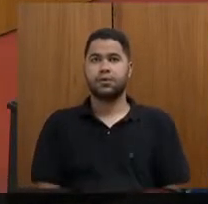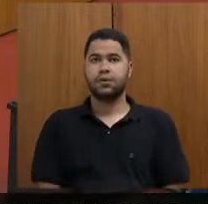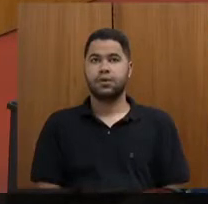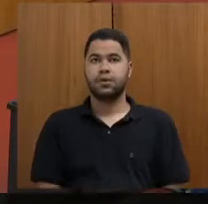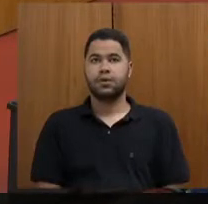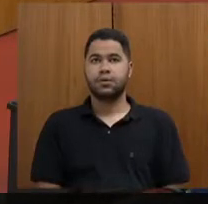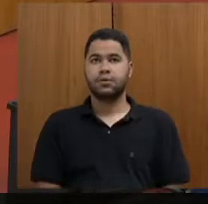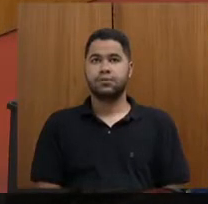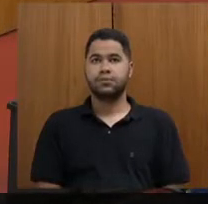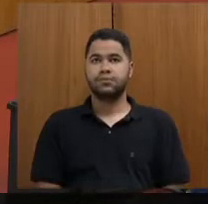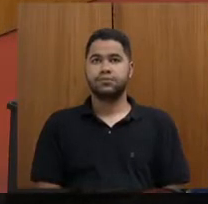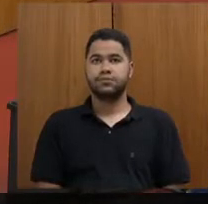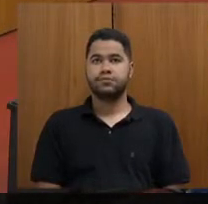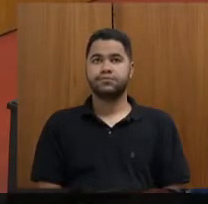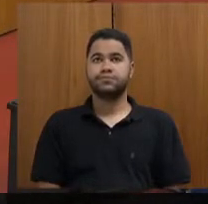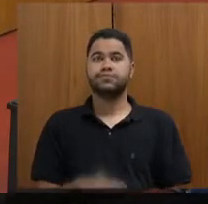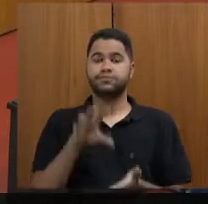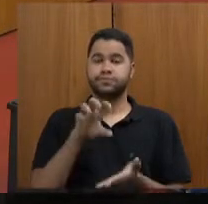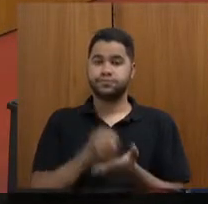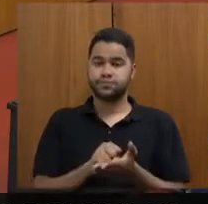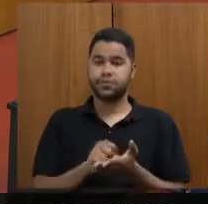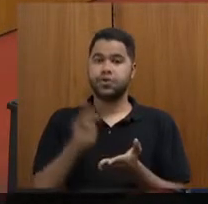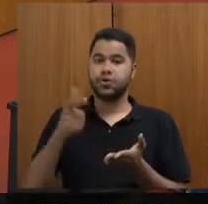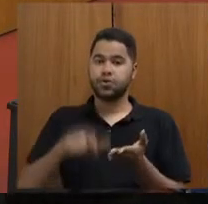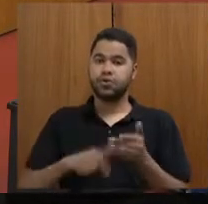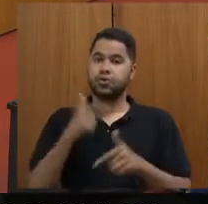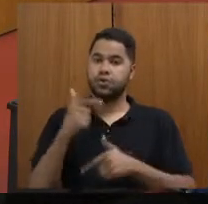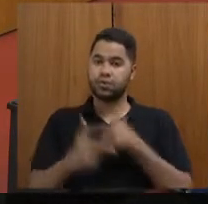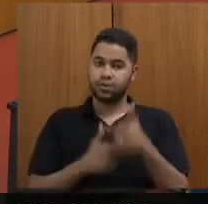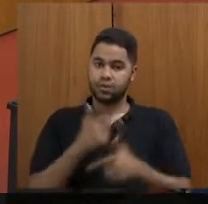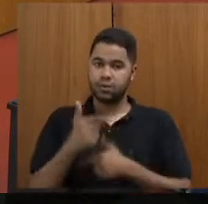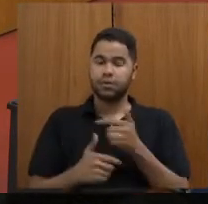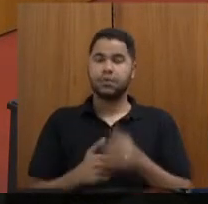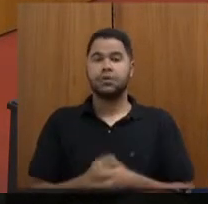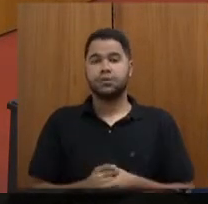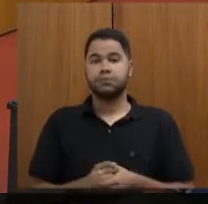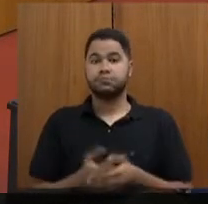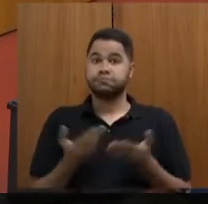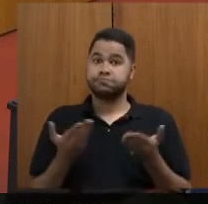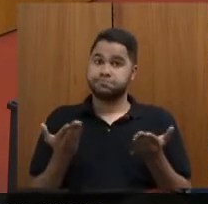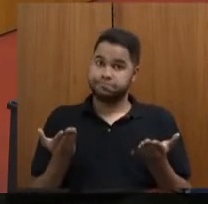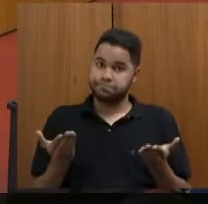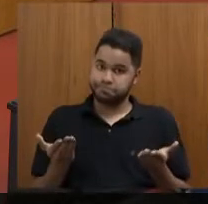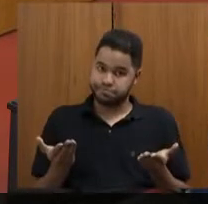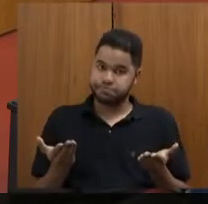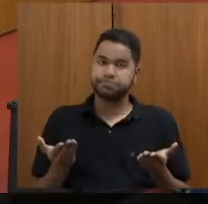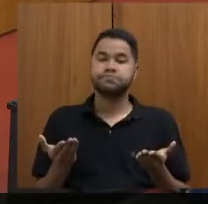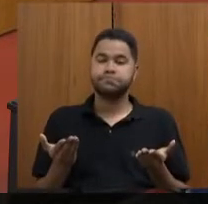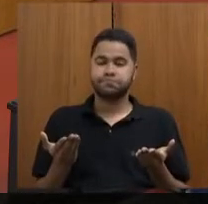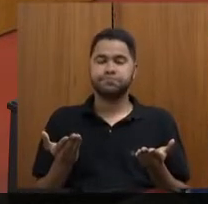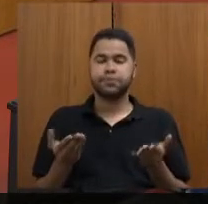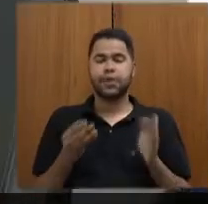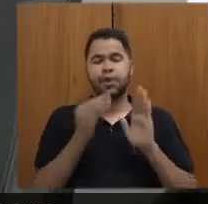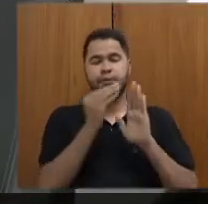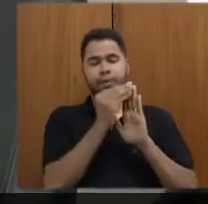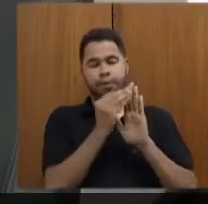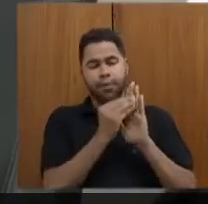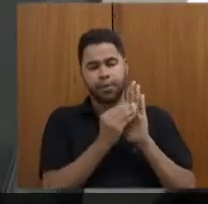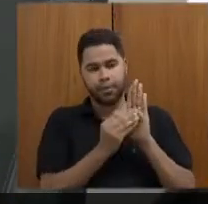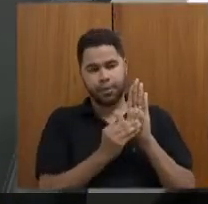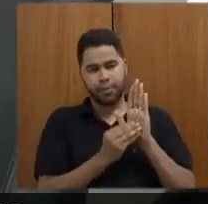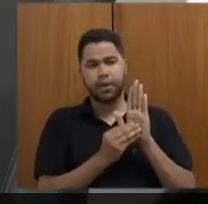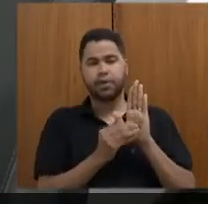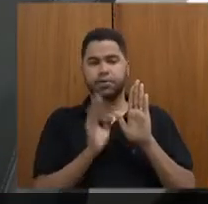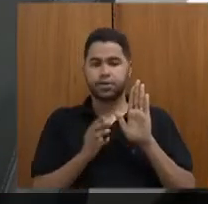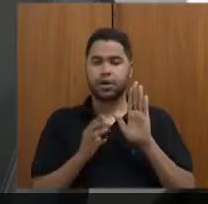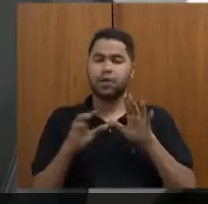Está registrado, retomamos aos trabalhos. Apesar da das colocações. A